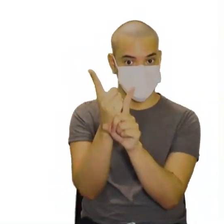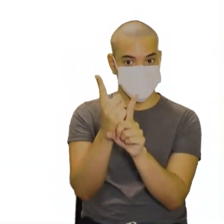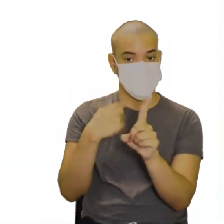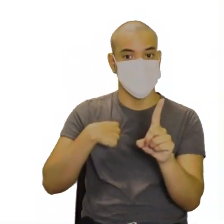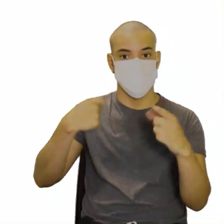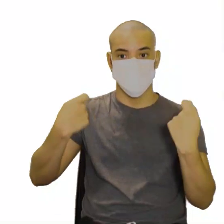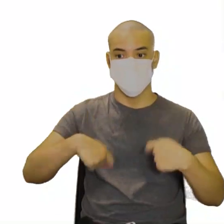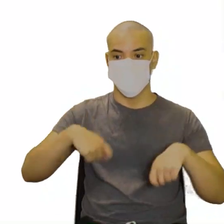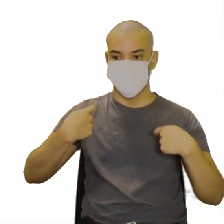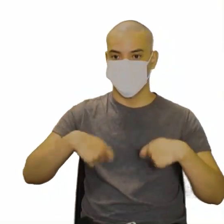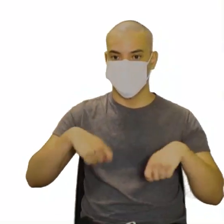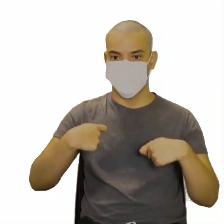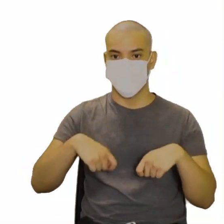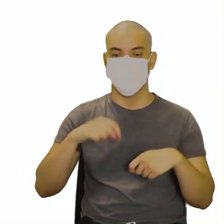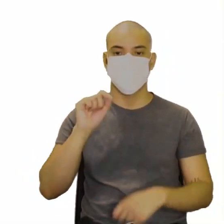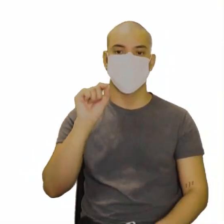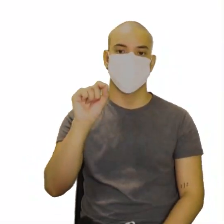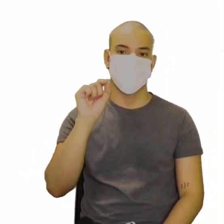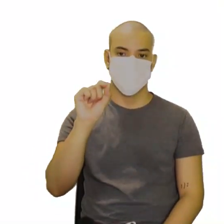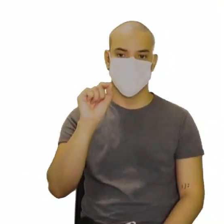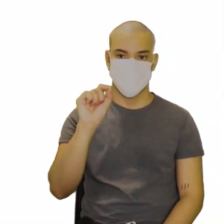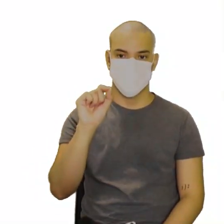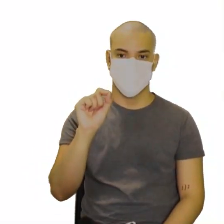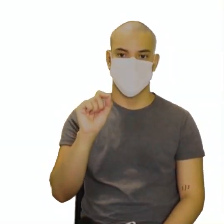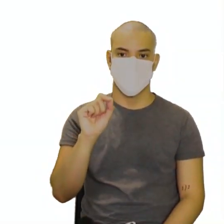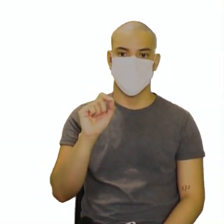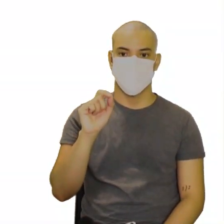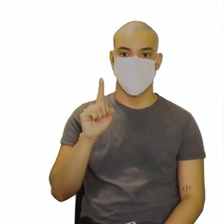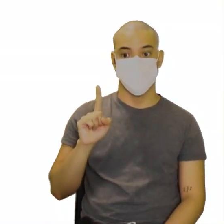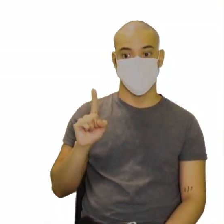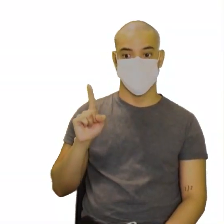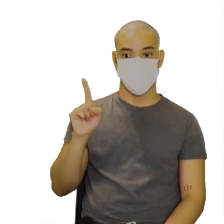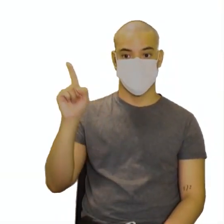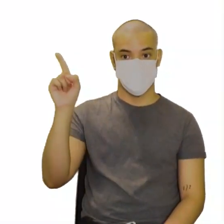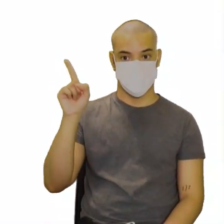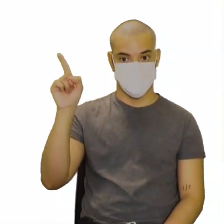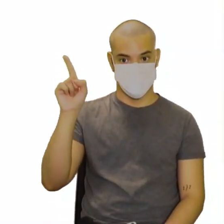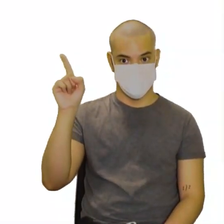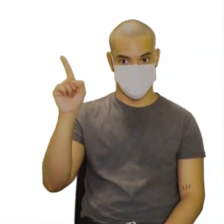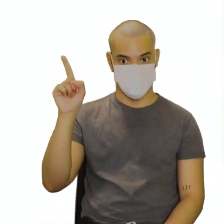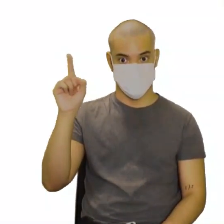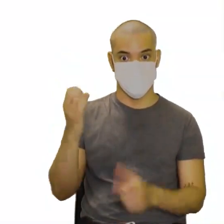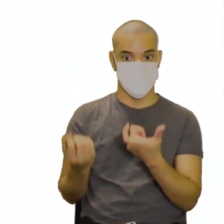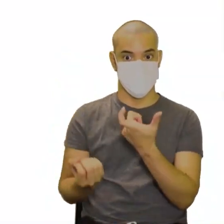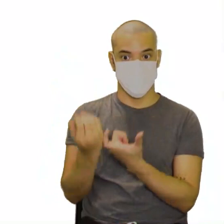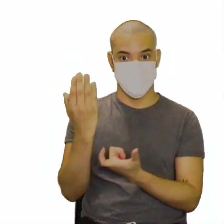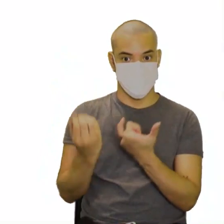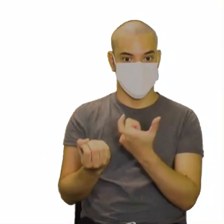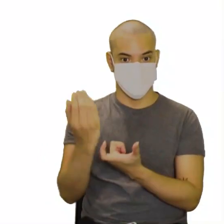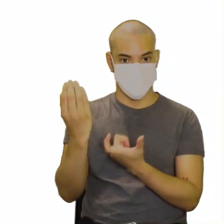eu preciso da eletromotriz equivalente, certo? E também da